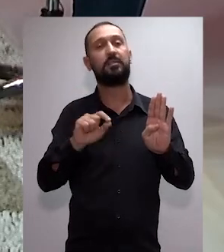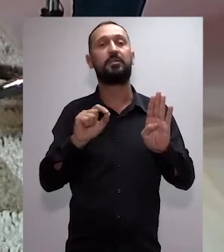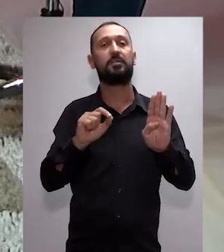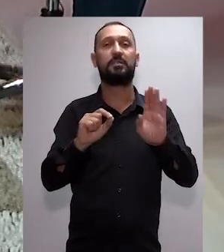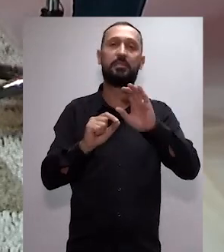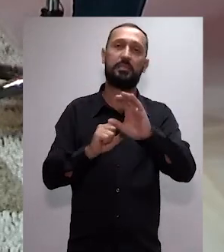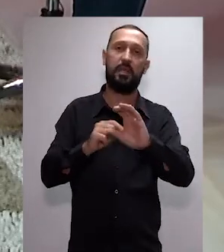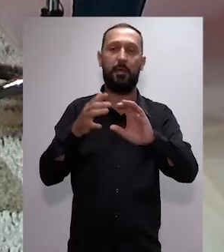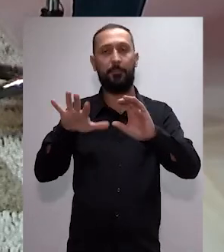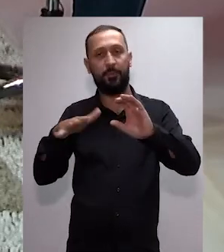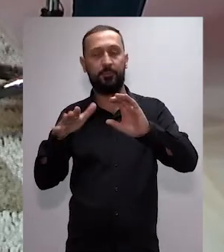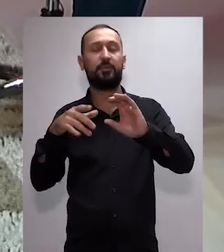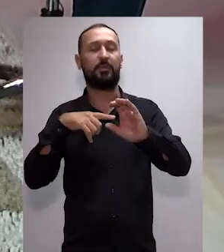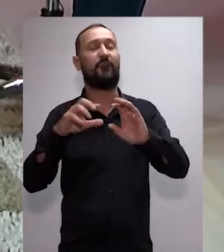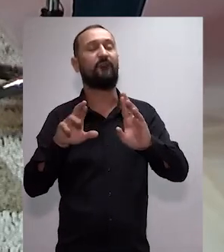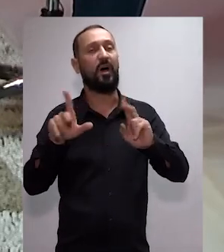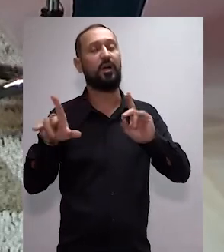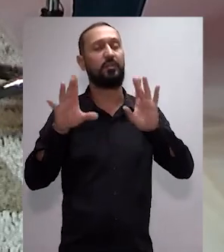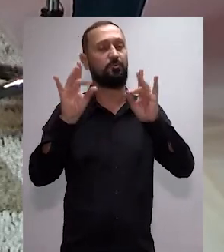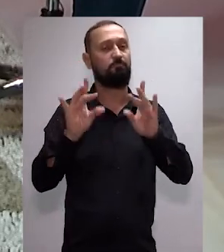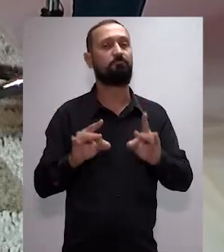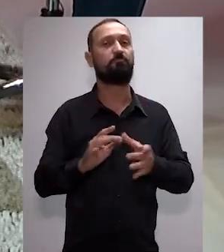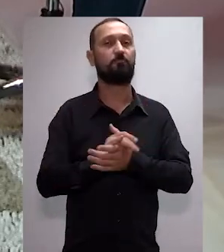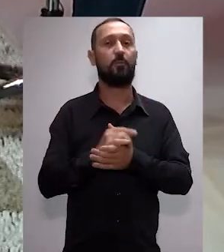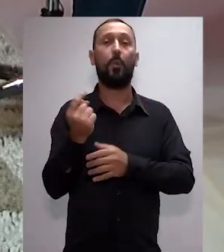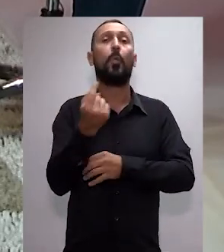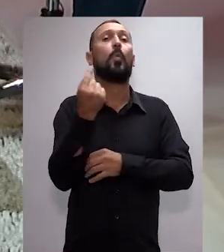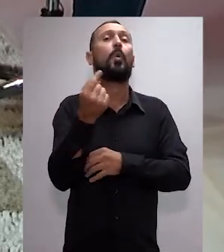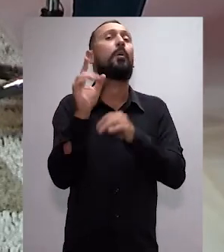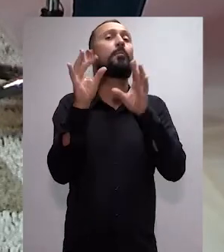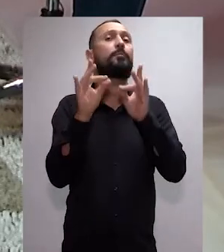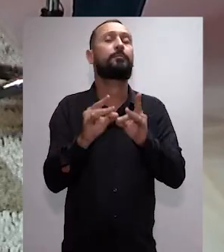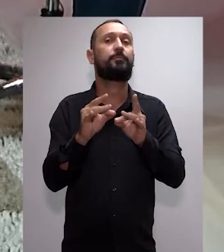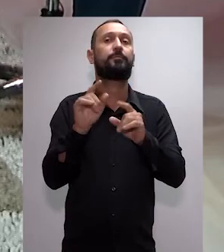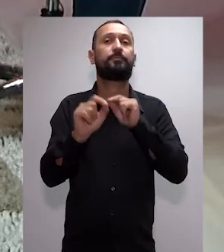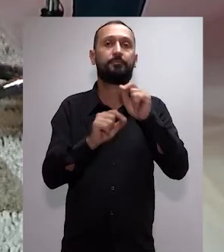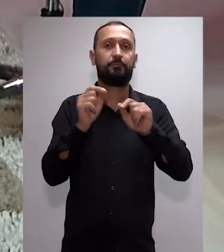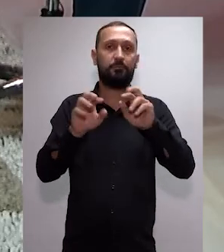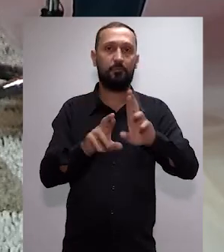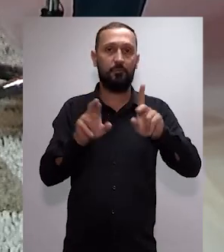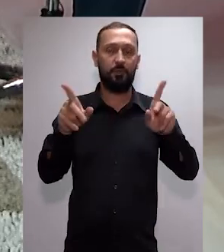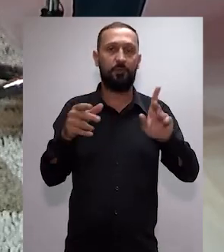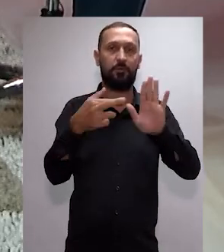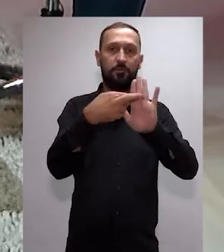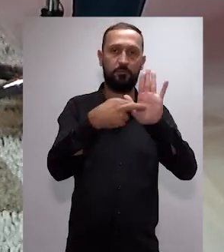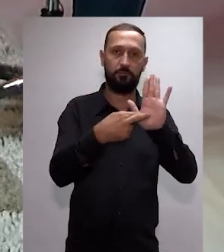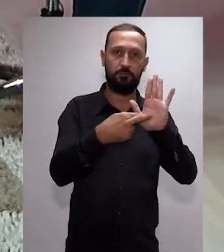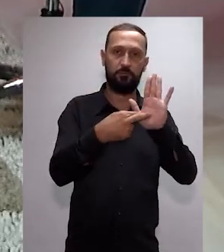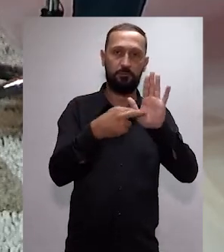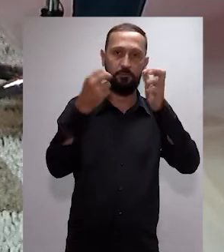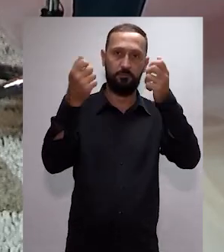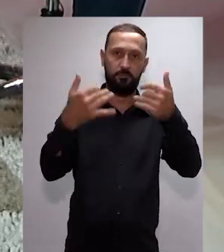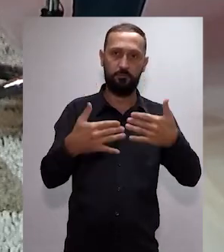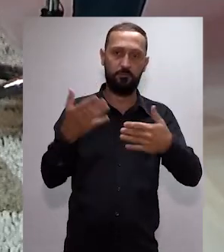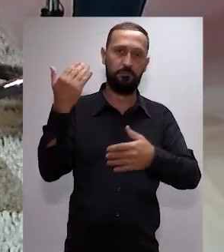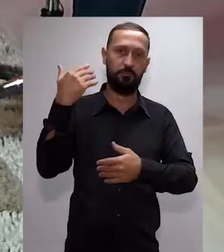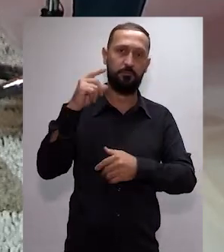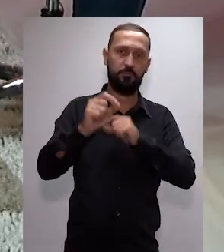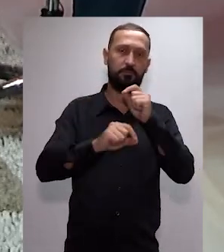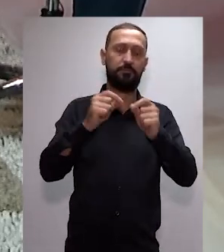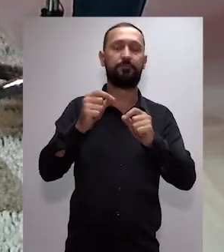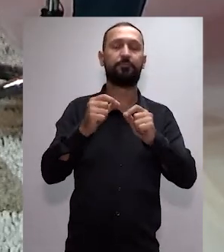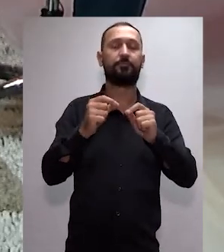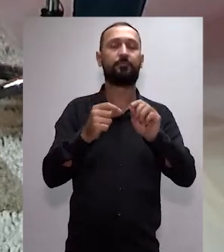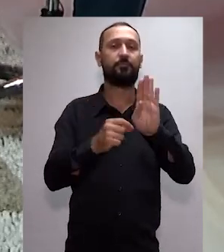já exige no mínimo a categoria C. Então tem essa diferença. Então é a única exigência diferente da regra quando eu mencionei